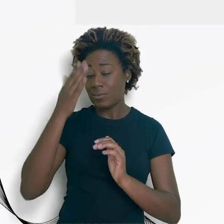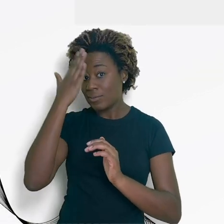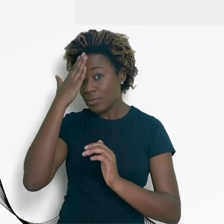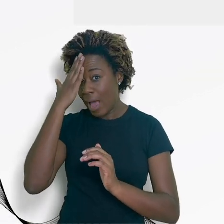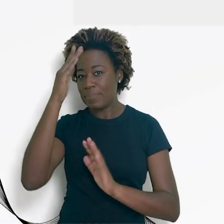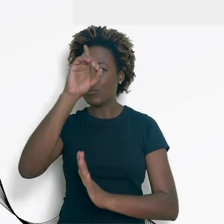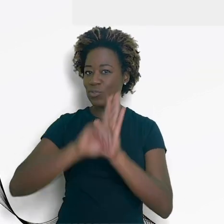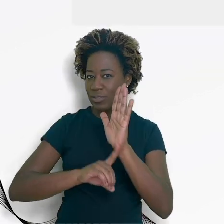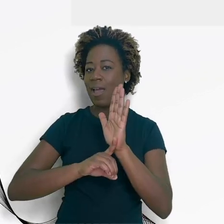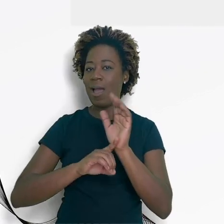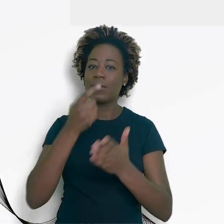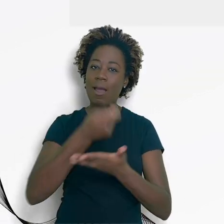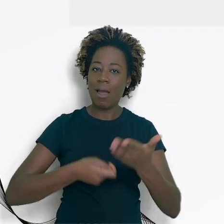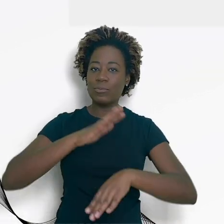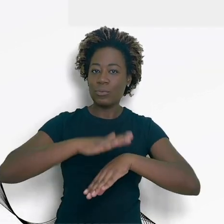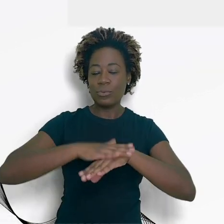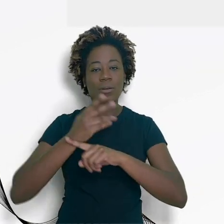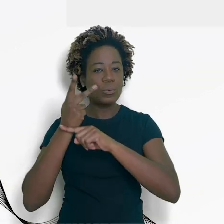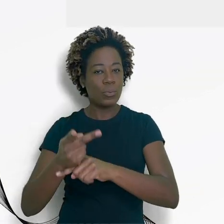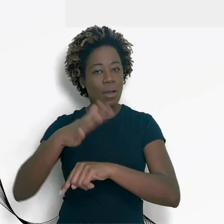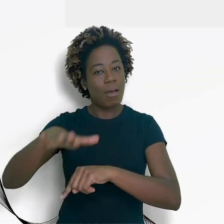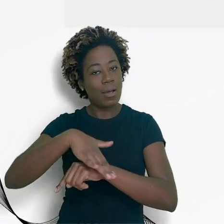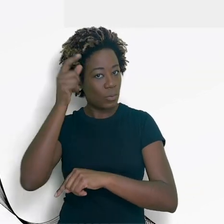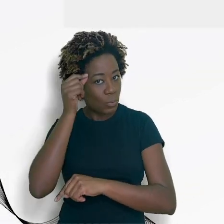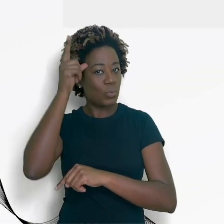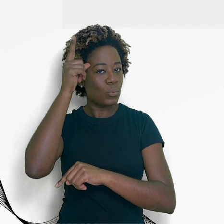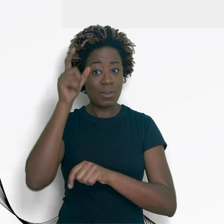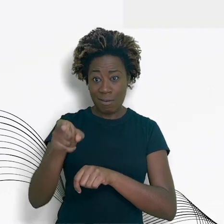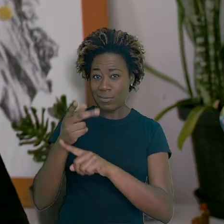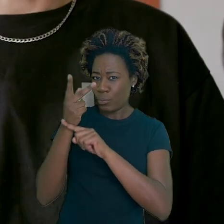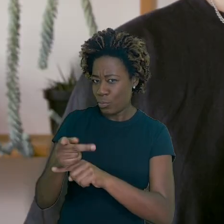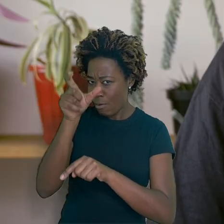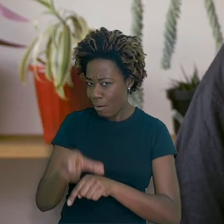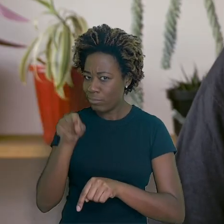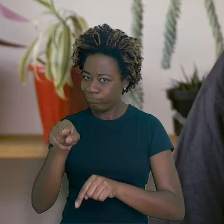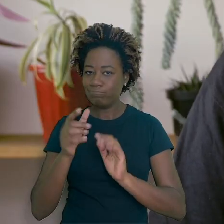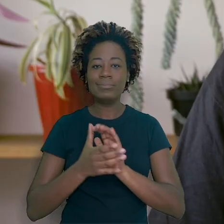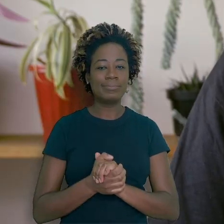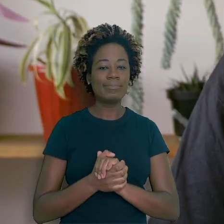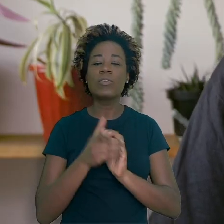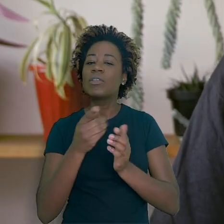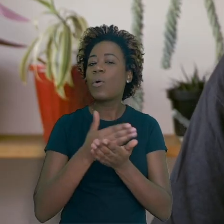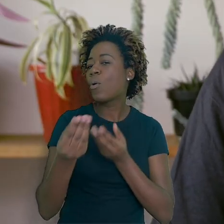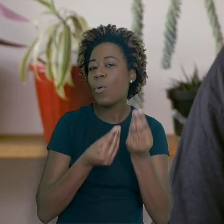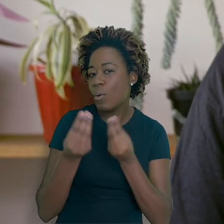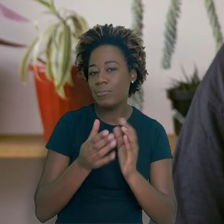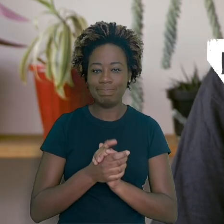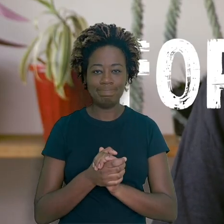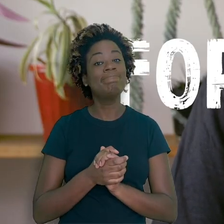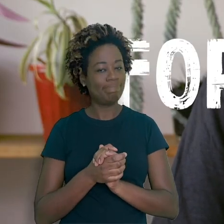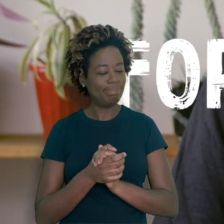direitos autorais na área da cultura. Sempre procure uma profissional que entenda de nossa área. O que você precisa para começar?